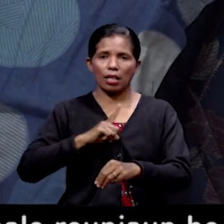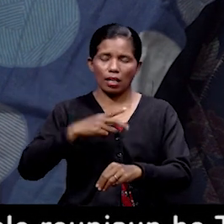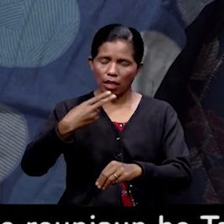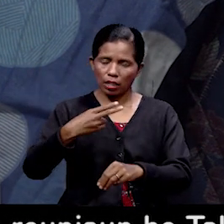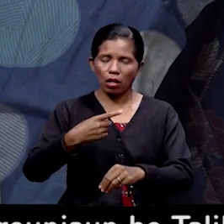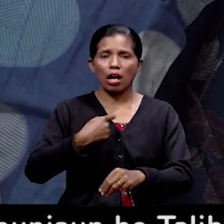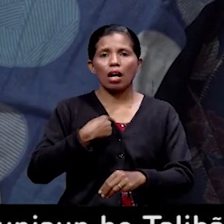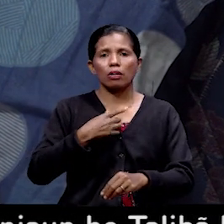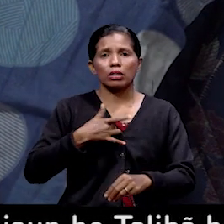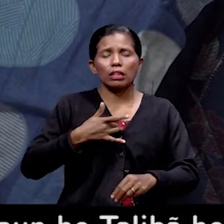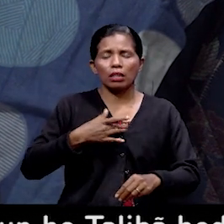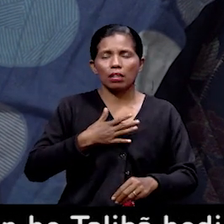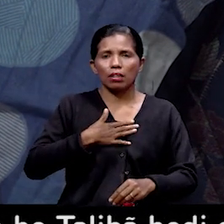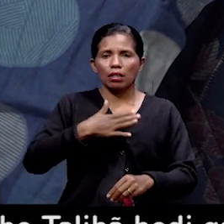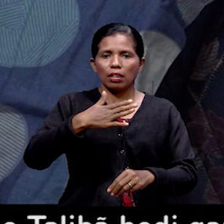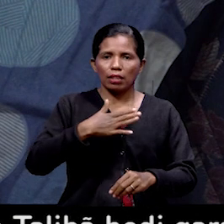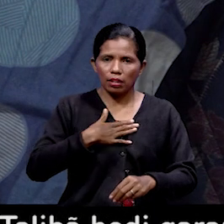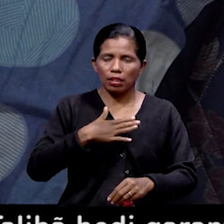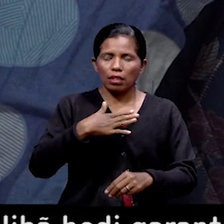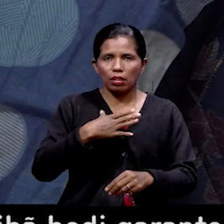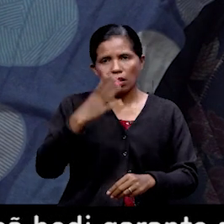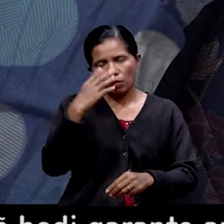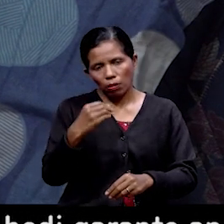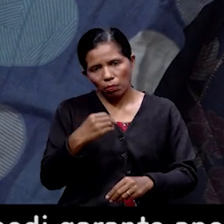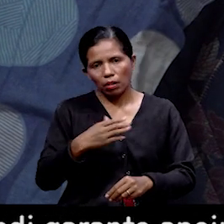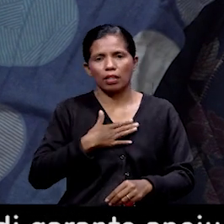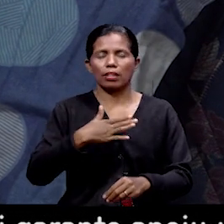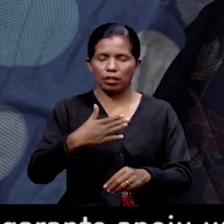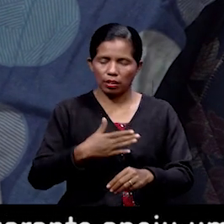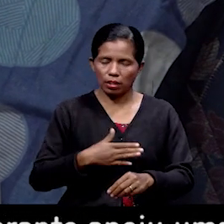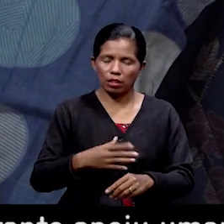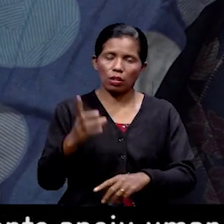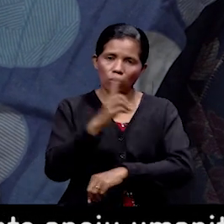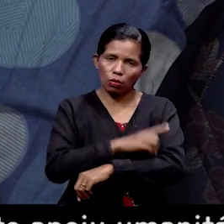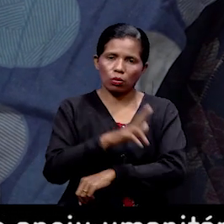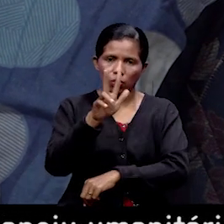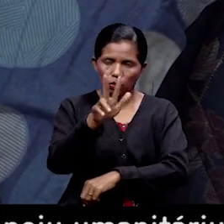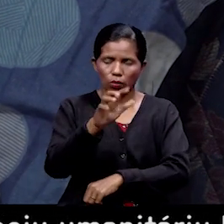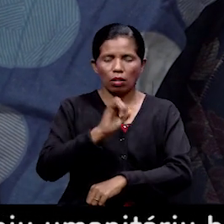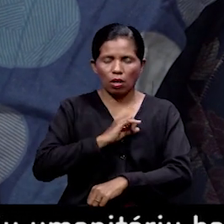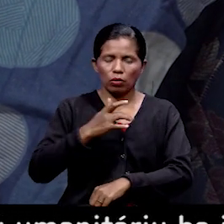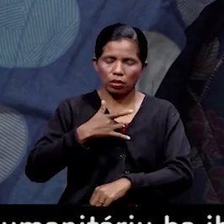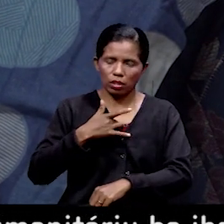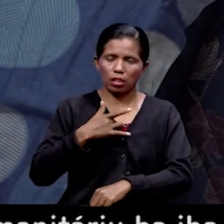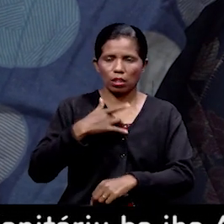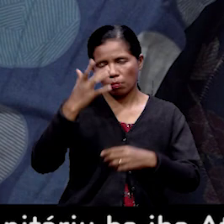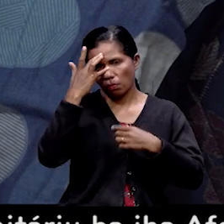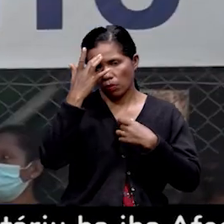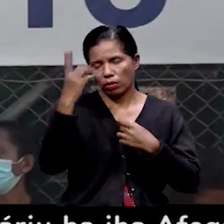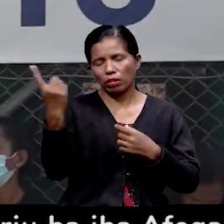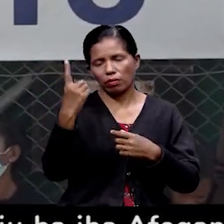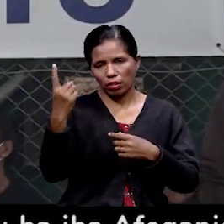badak. Orsi dah sadar, orsi dah sadar. Asalnya durante lorong tolu tuir malu, tolu di tahu bahaya Vera Cruz